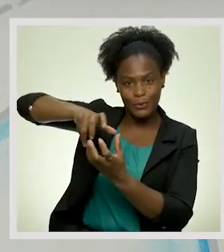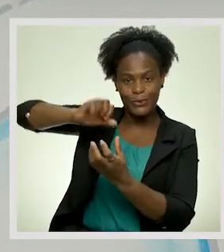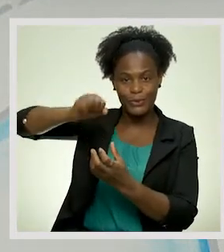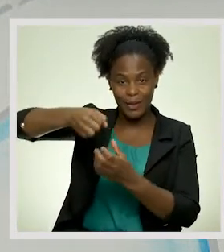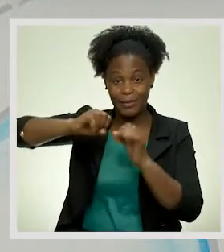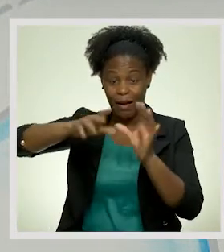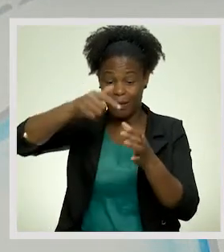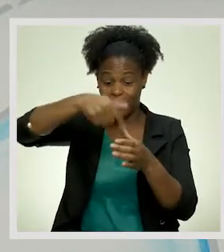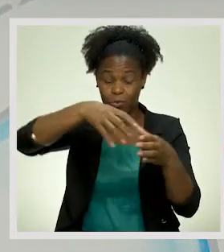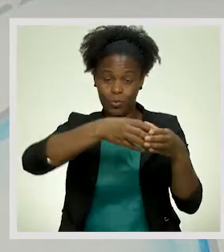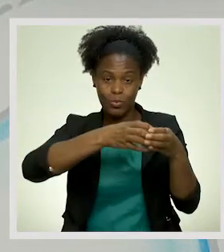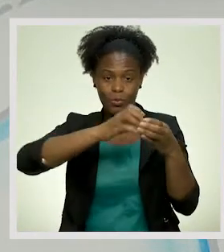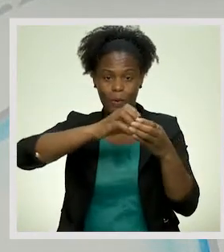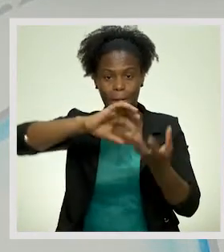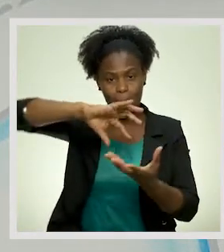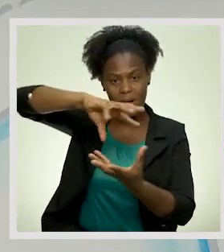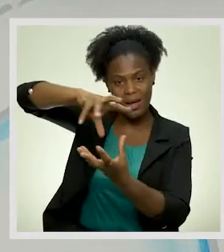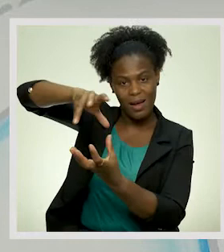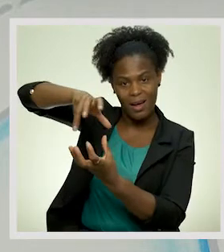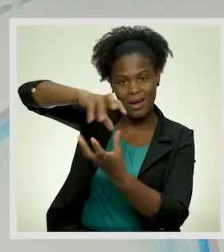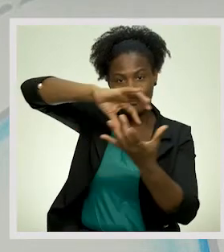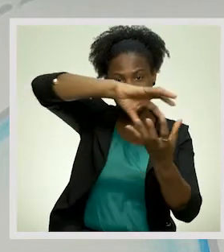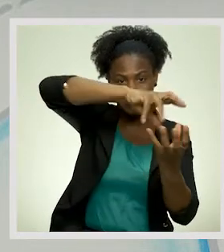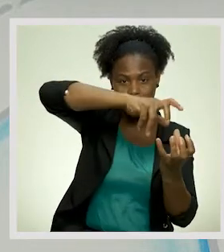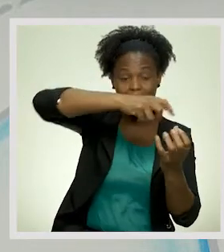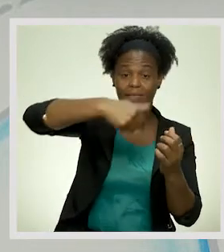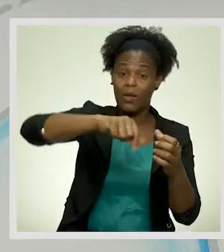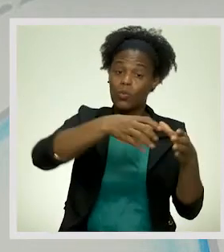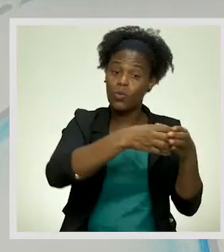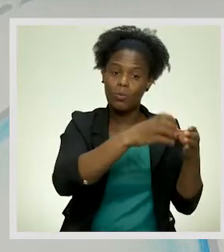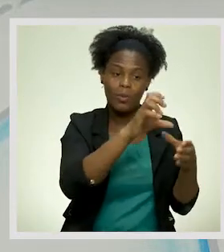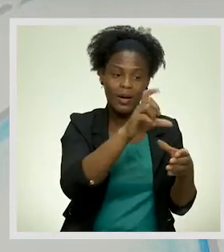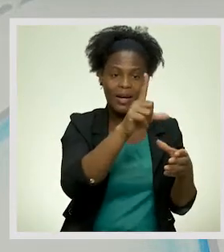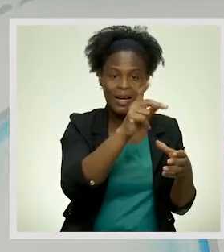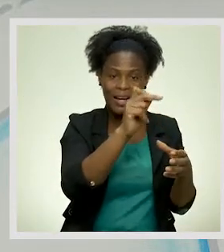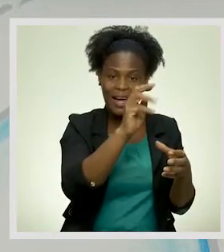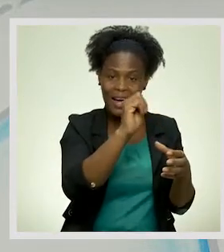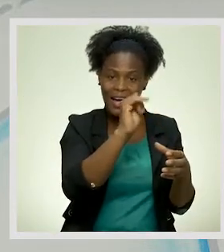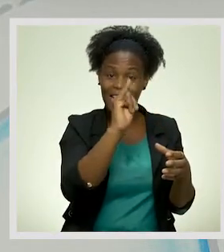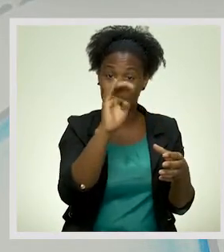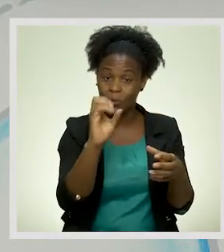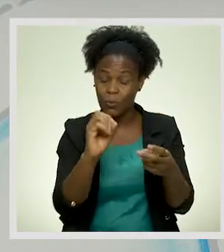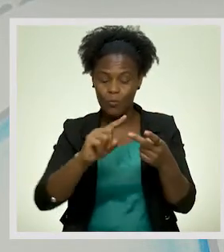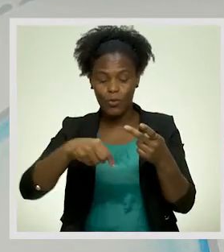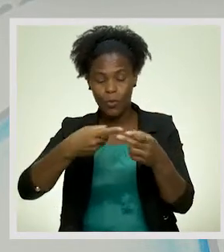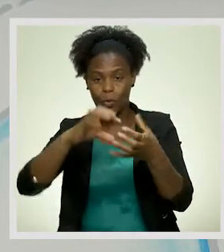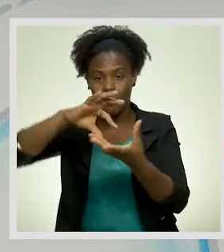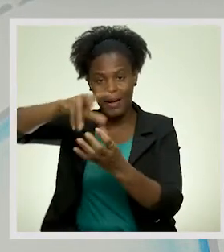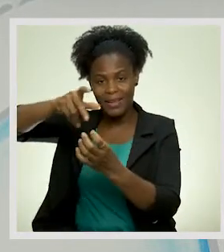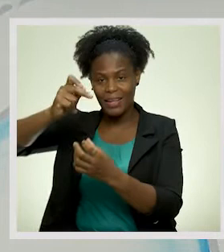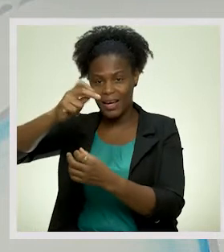dentro do grupo dos planetas, nós temos o grupo dos planetas clássicos e o grupo dos planetas anões.